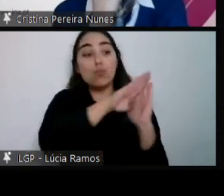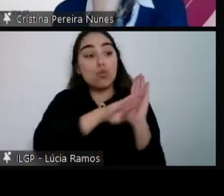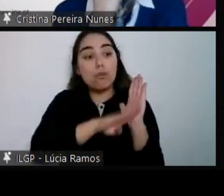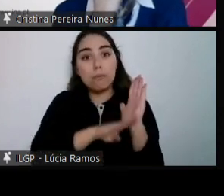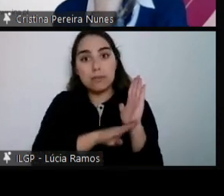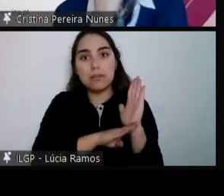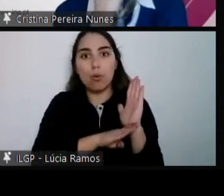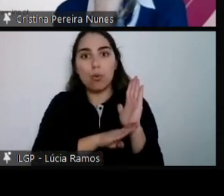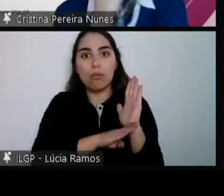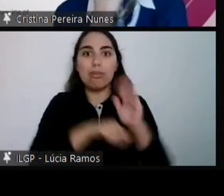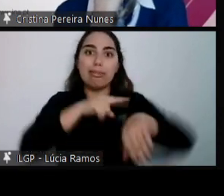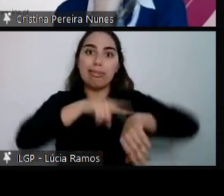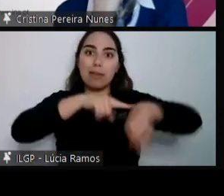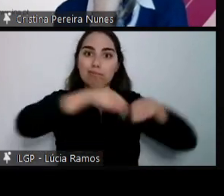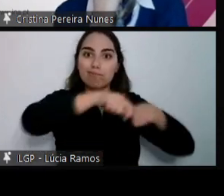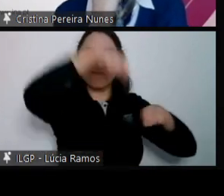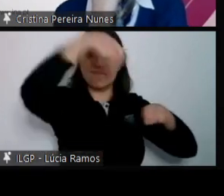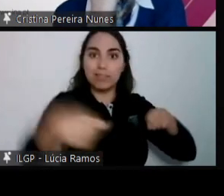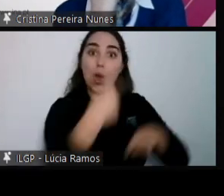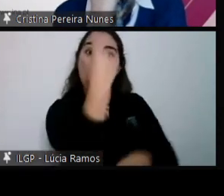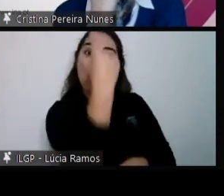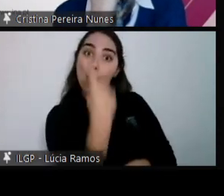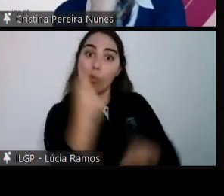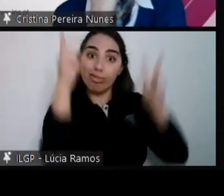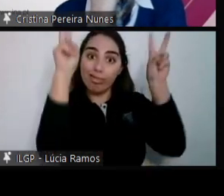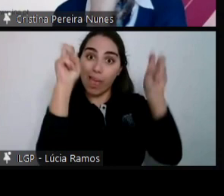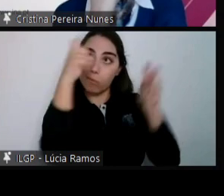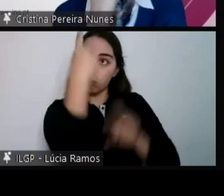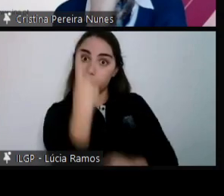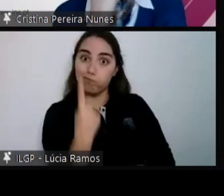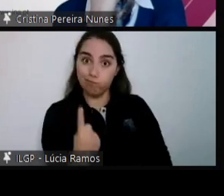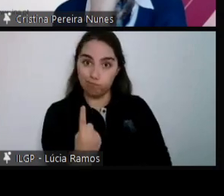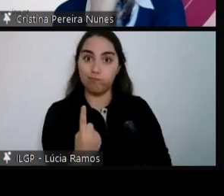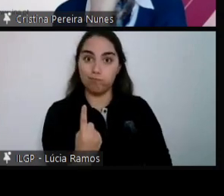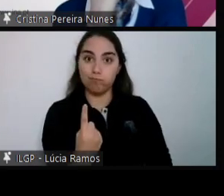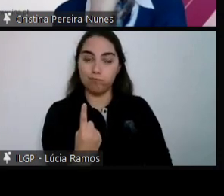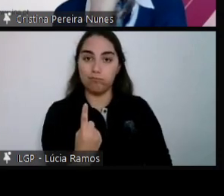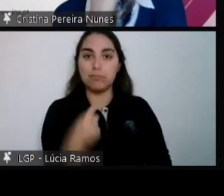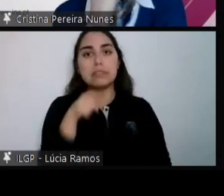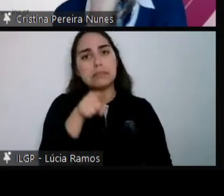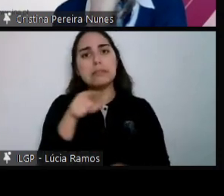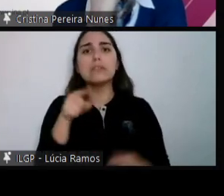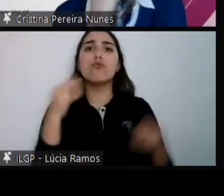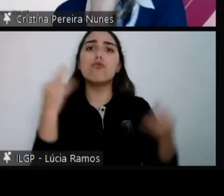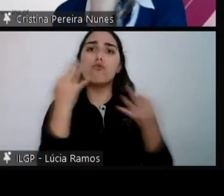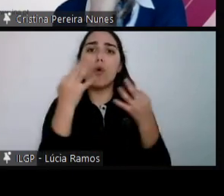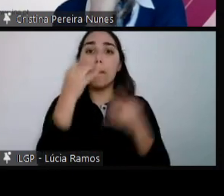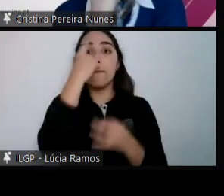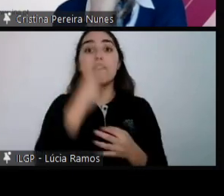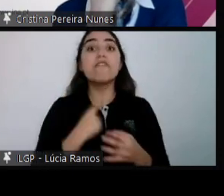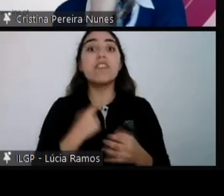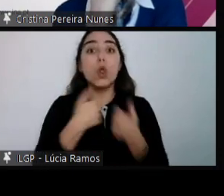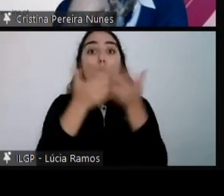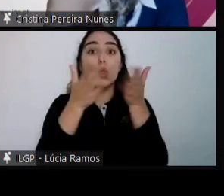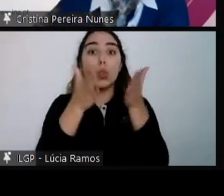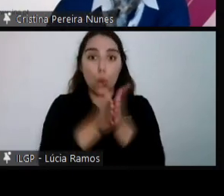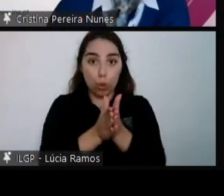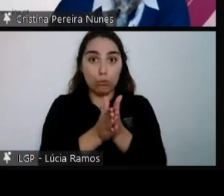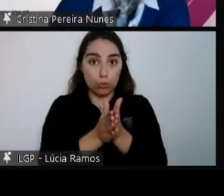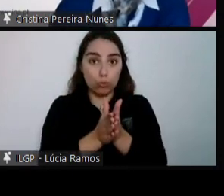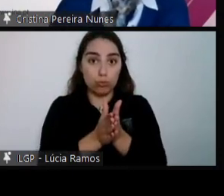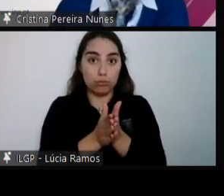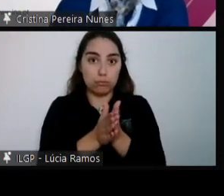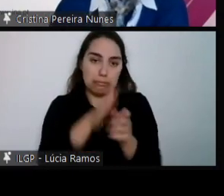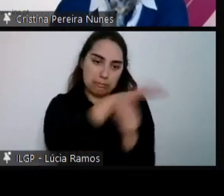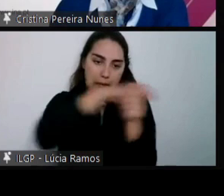termos de duração de cada uma das matérias. Isto aconteceu para todos aqueles perfis, e é isto que estamos, neste momento,